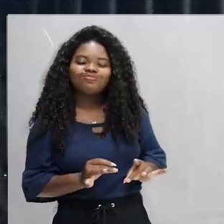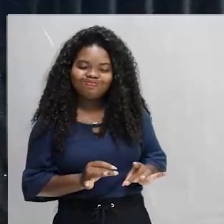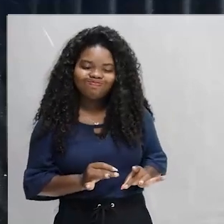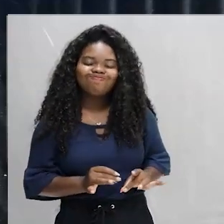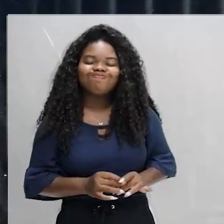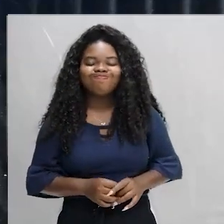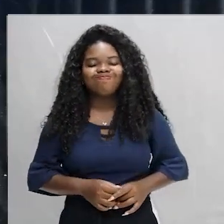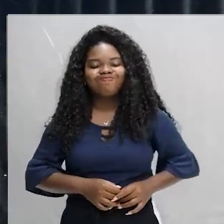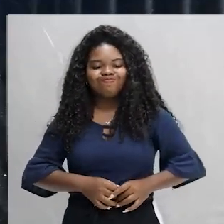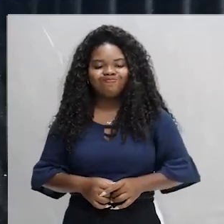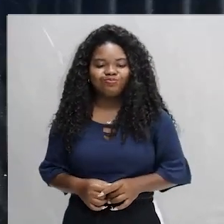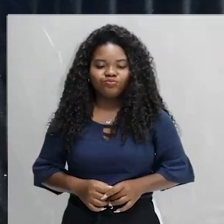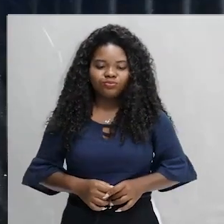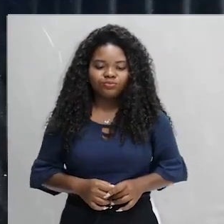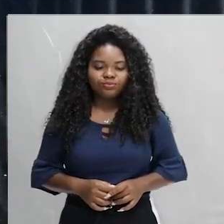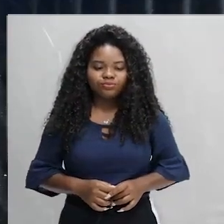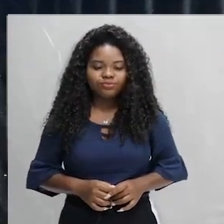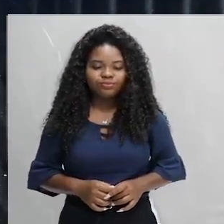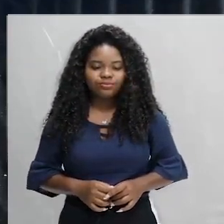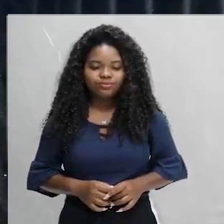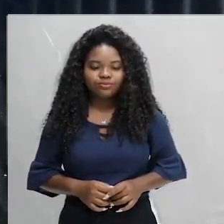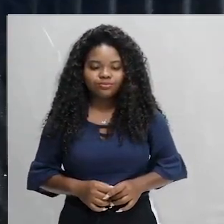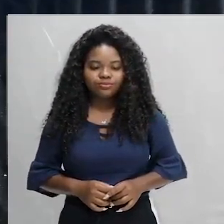os adjetivos, tá?